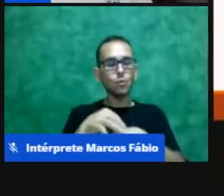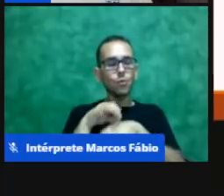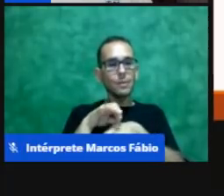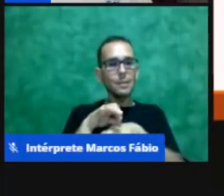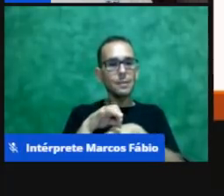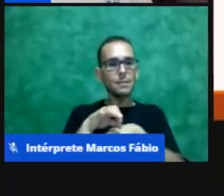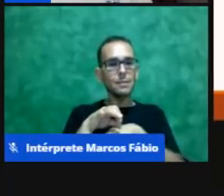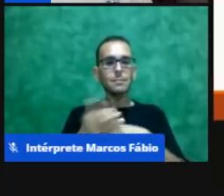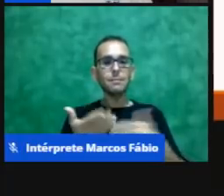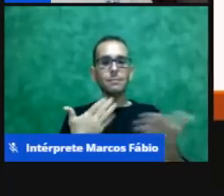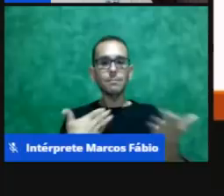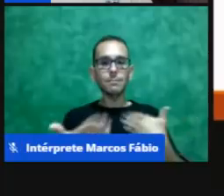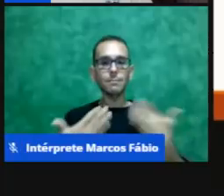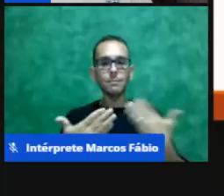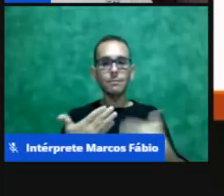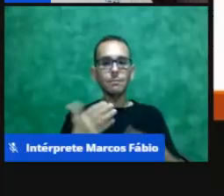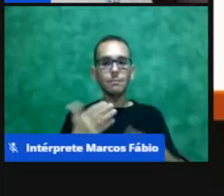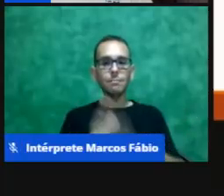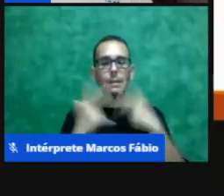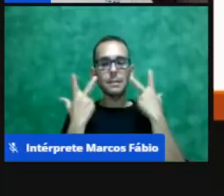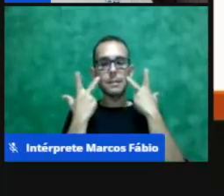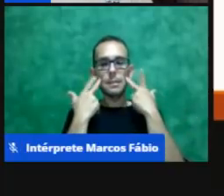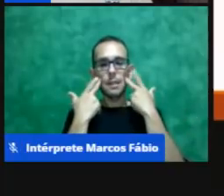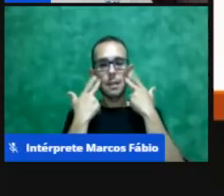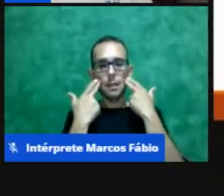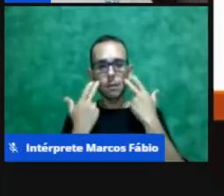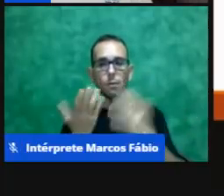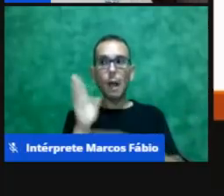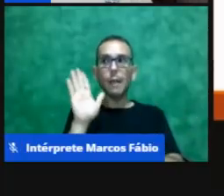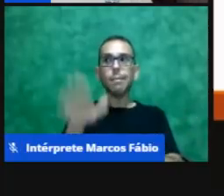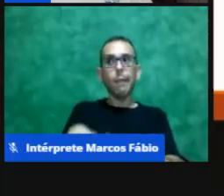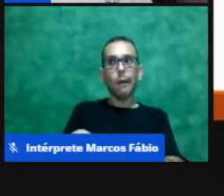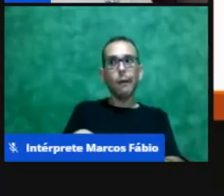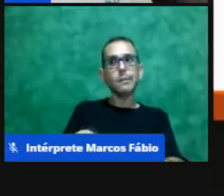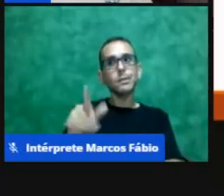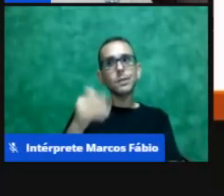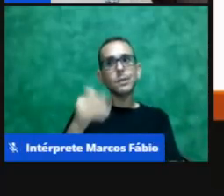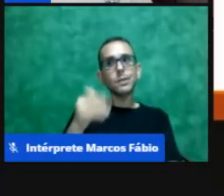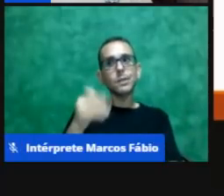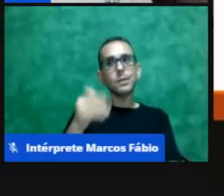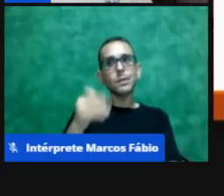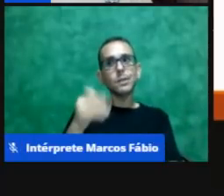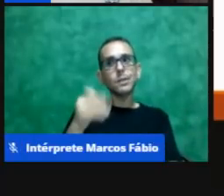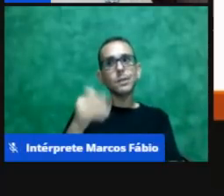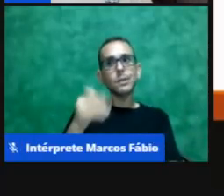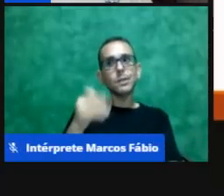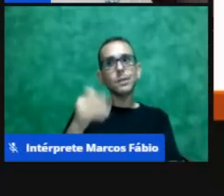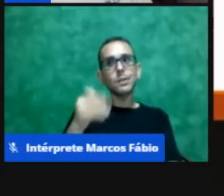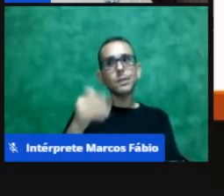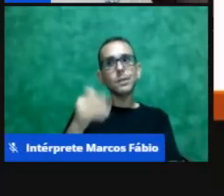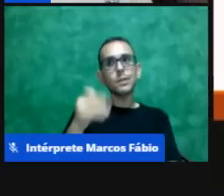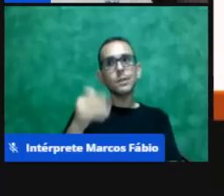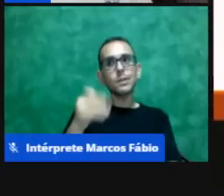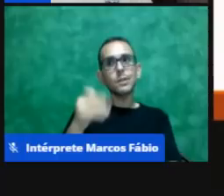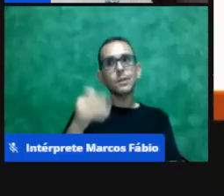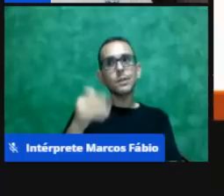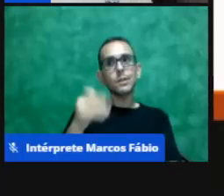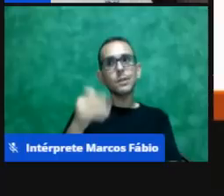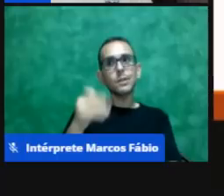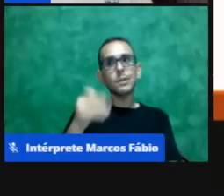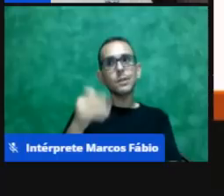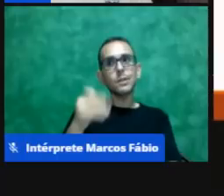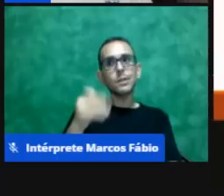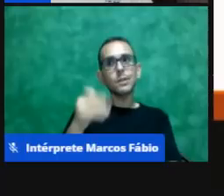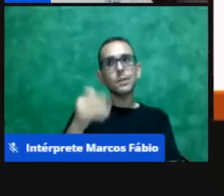essa conversa fica mais tranquila. Né? Agora, à tarde, como são crianças menores, precisa desse contato por